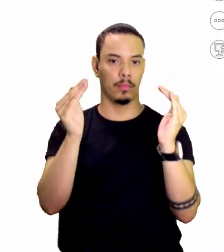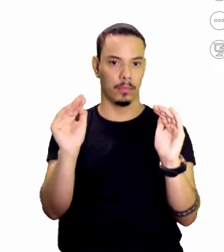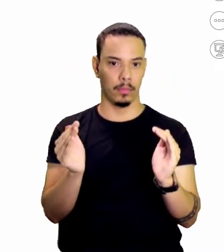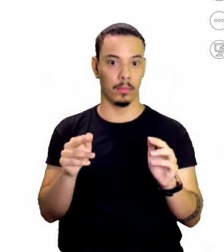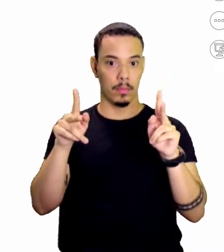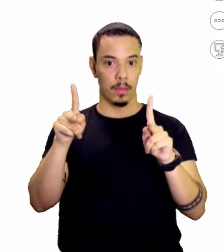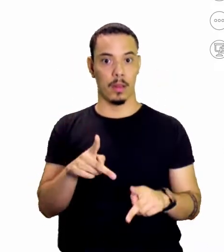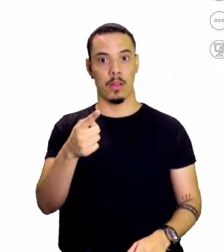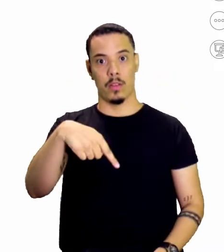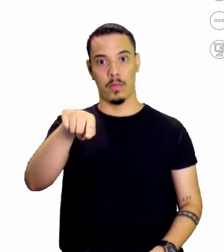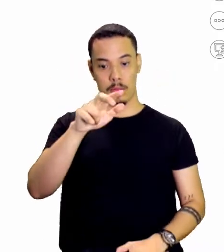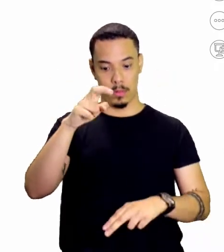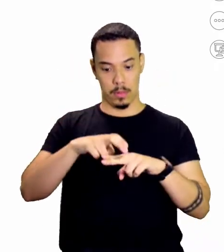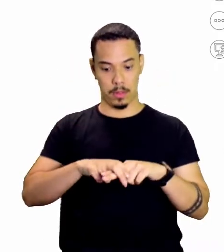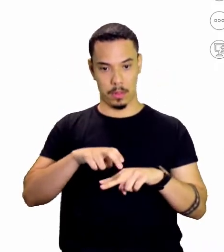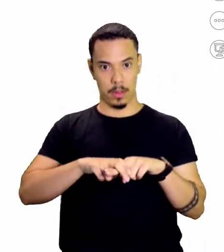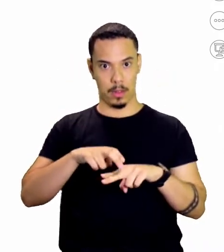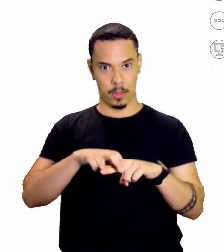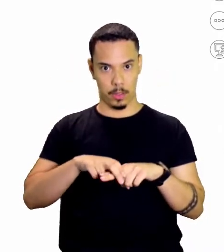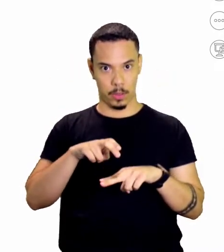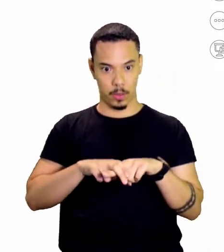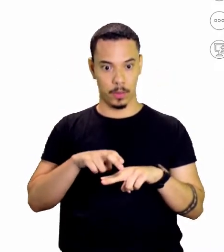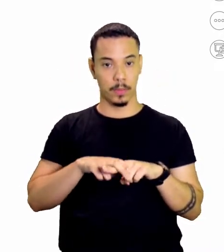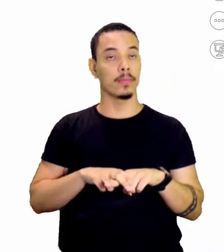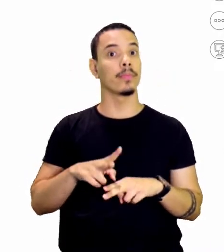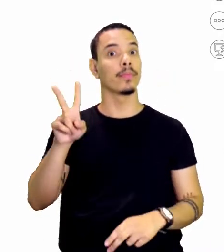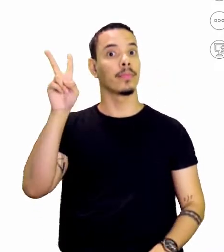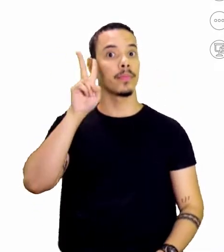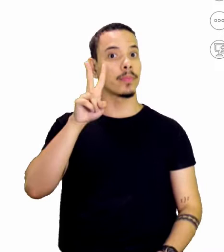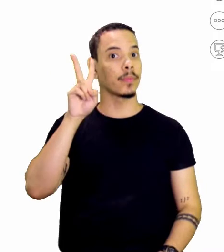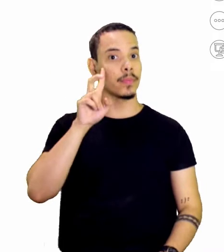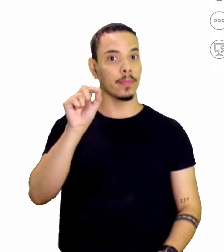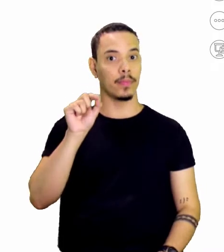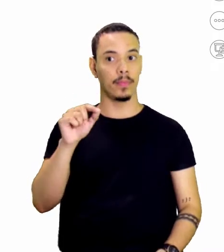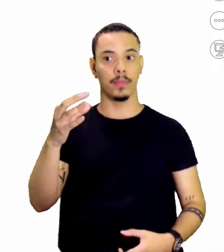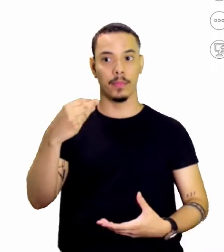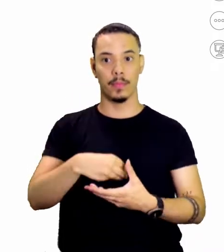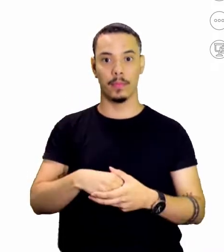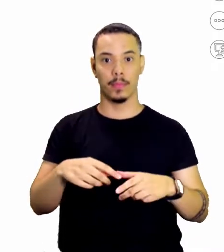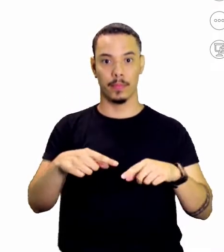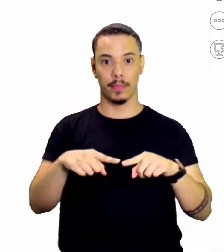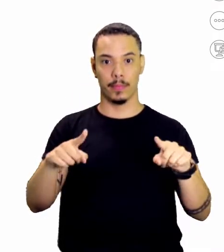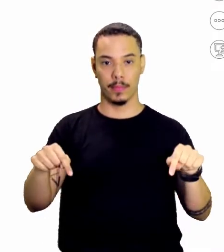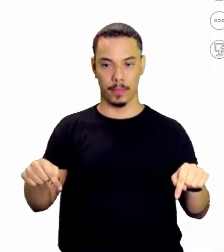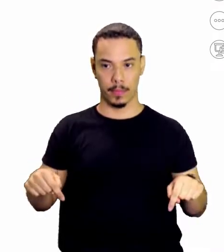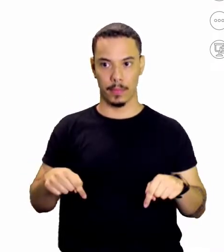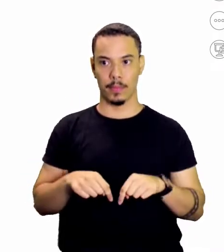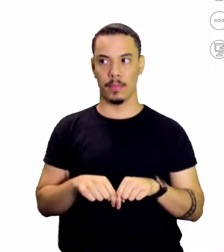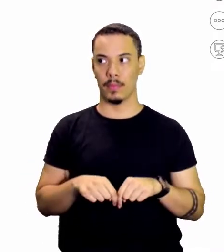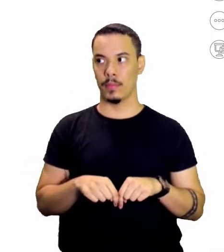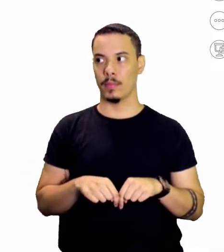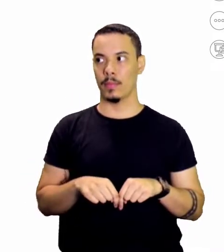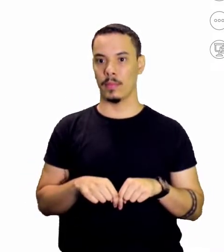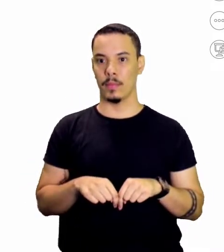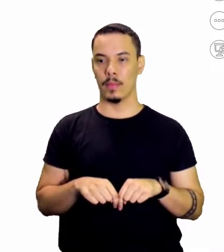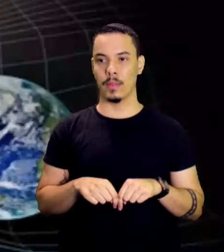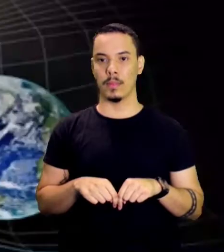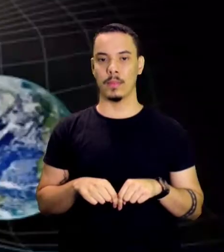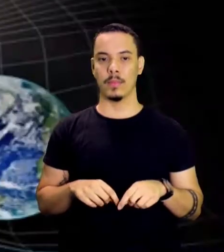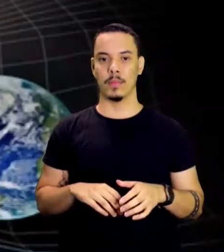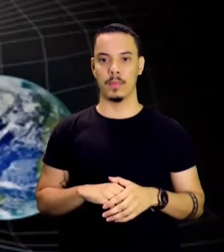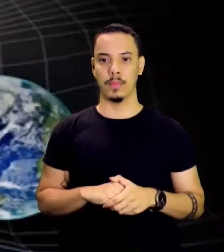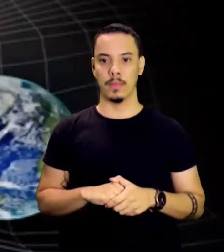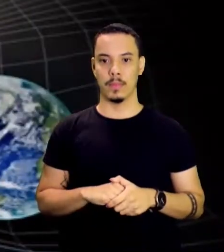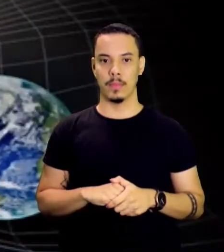que vocês estão sentados na cadeira de vocês Lembrando que na sala do olhadinha aqui na sala o quê que vocês têm